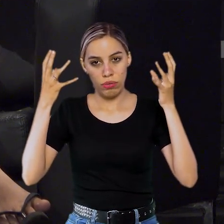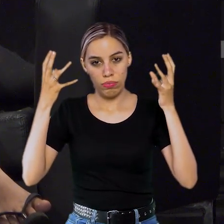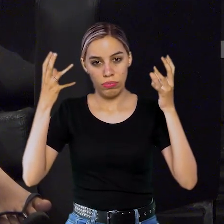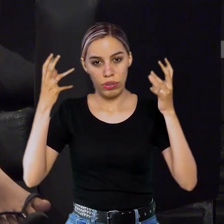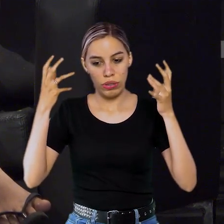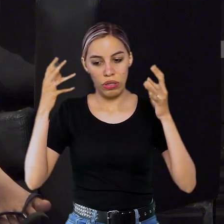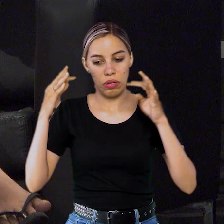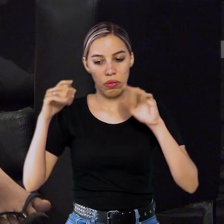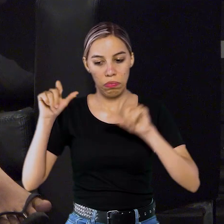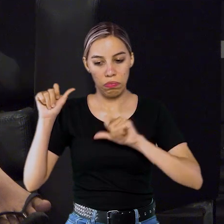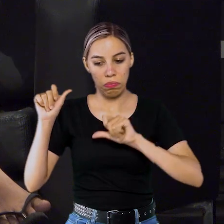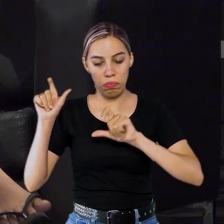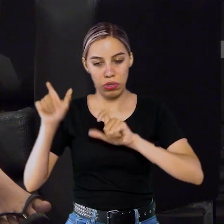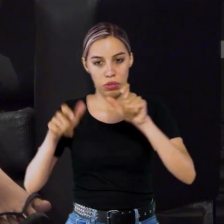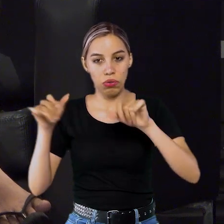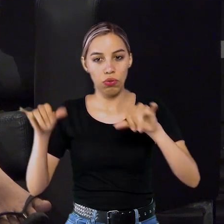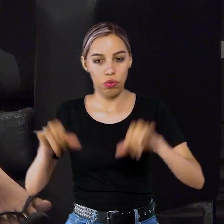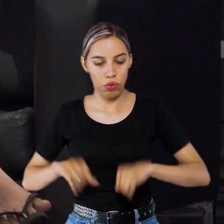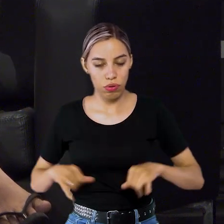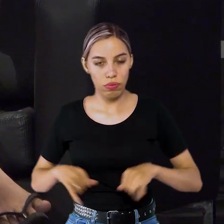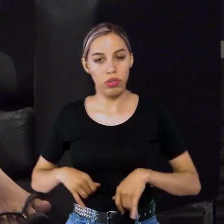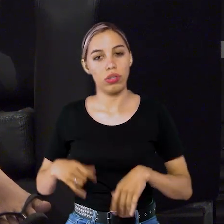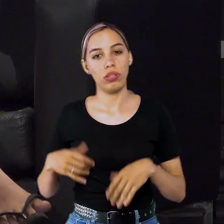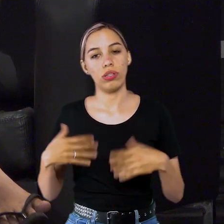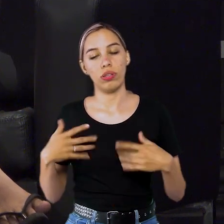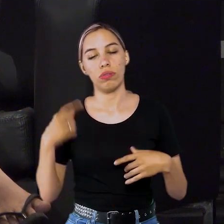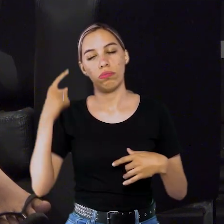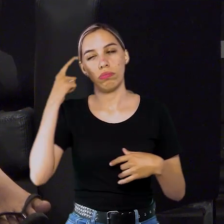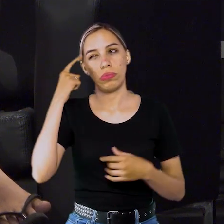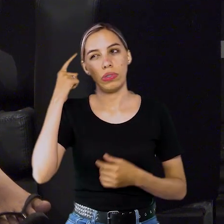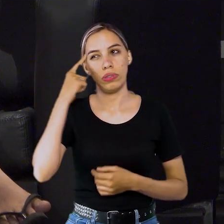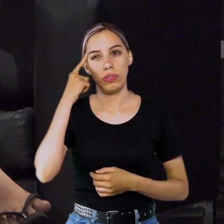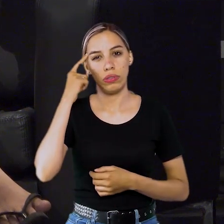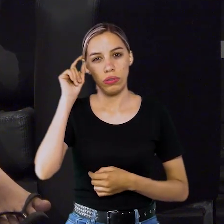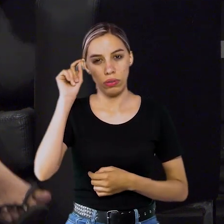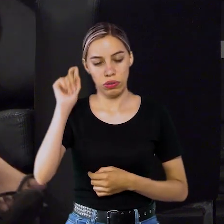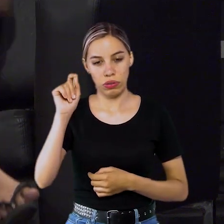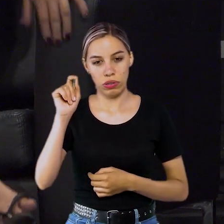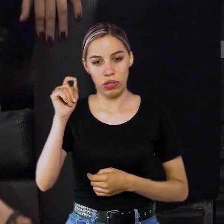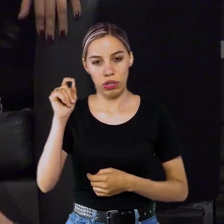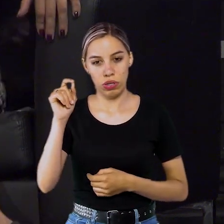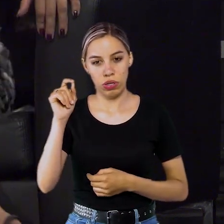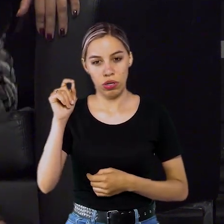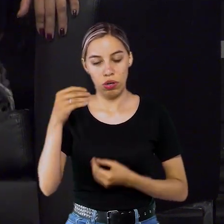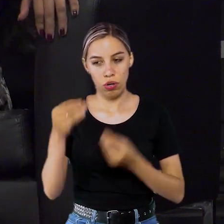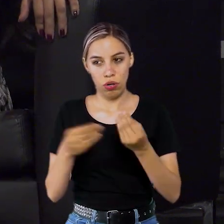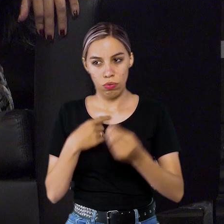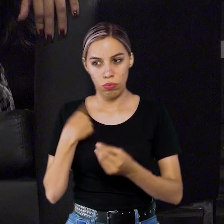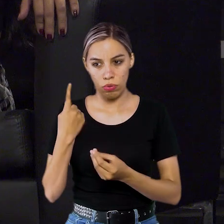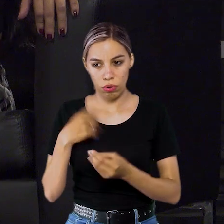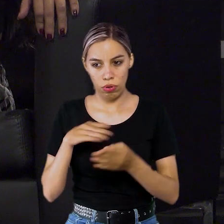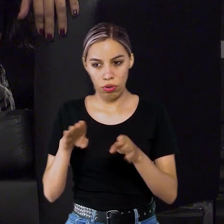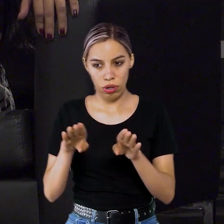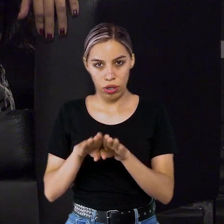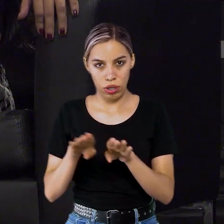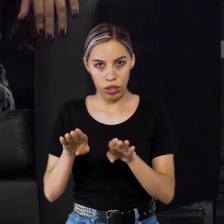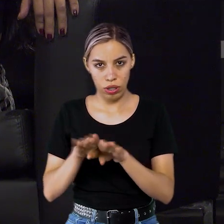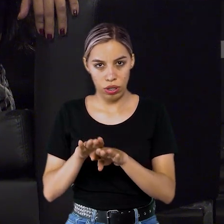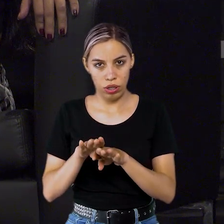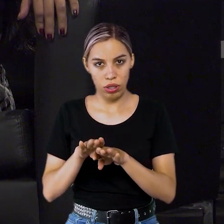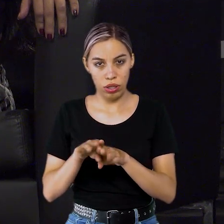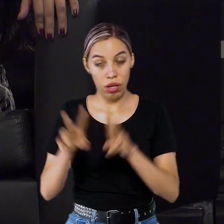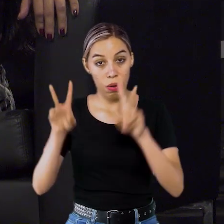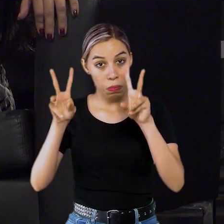E aí eu fico pensando mesmo, né? Pô, como que a gente também... Eu acho que essa questão, né, é